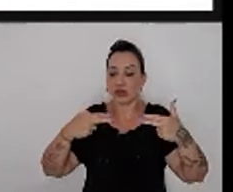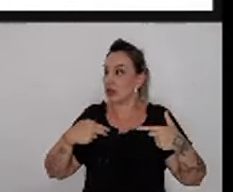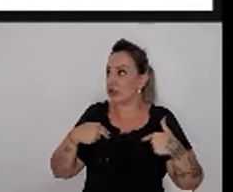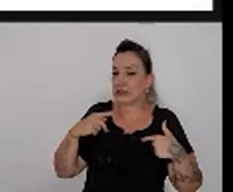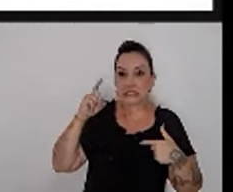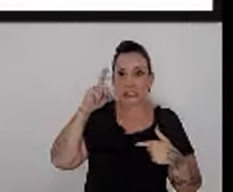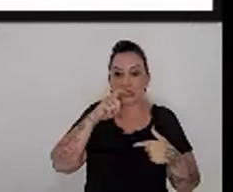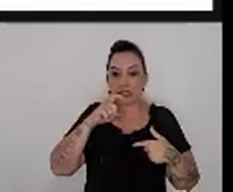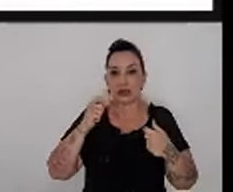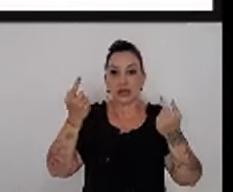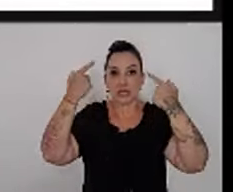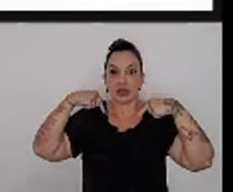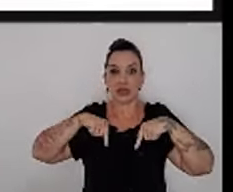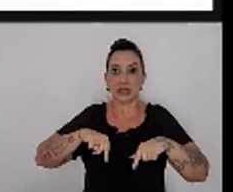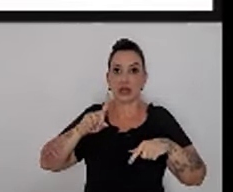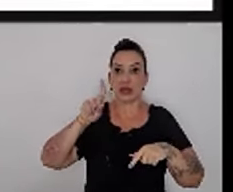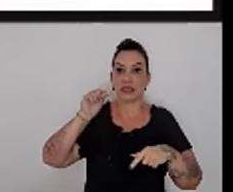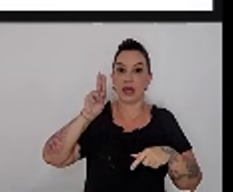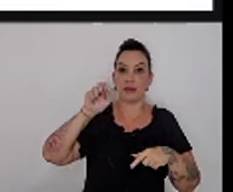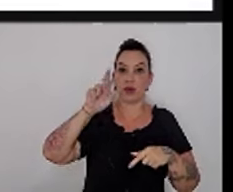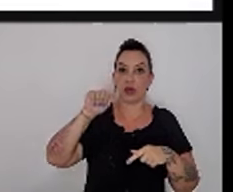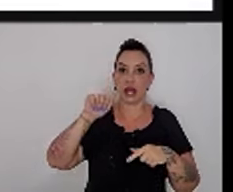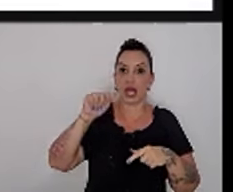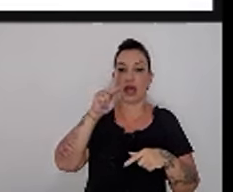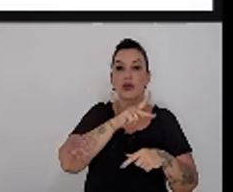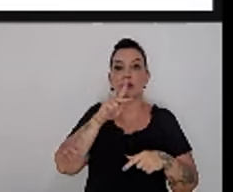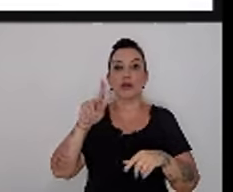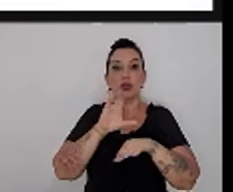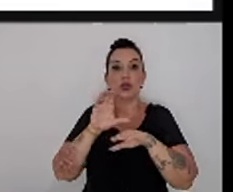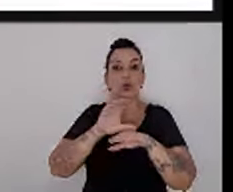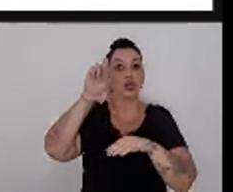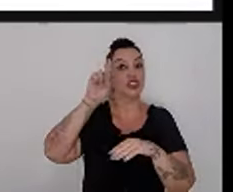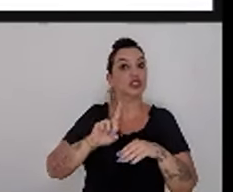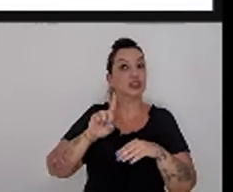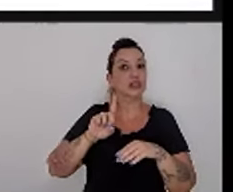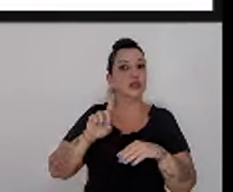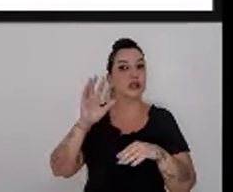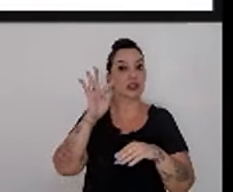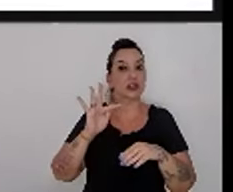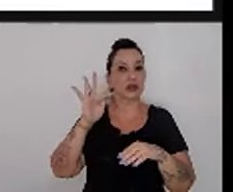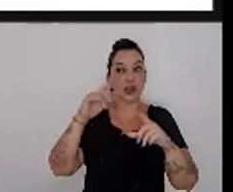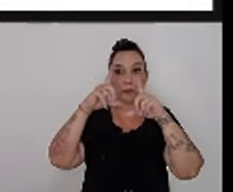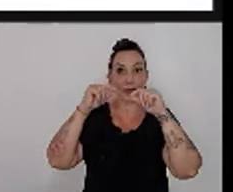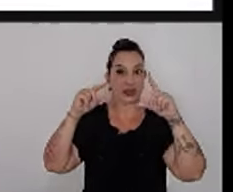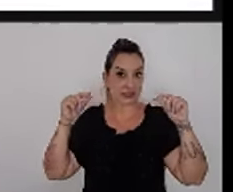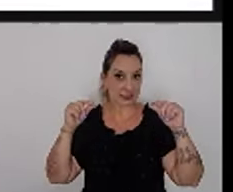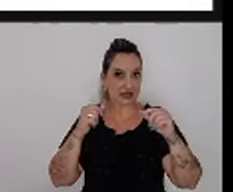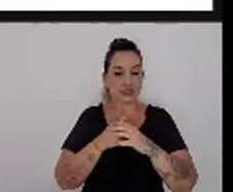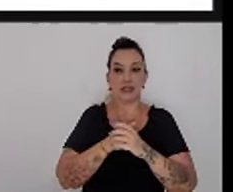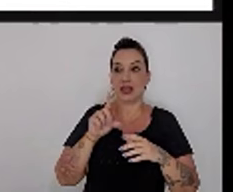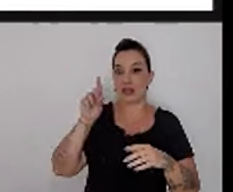mais emblemáticos é da antropóloga Débora Diniz, professora do curso de Direito da Universidade de